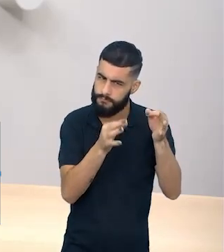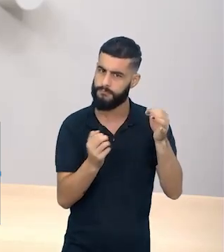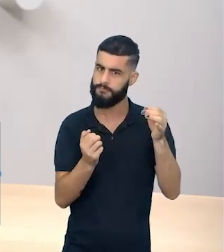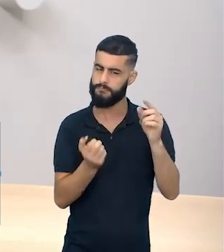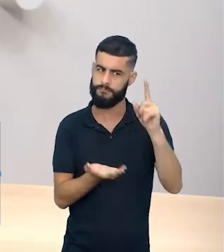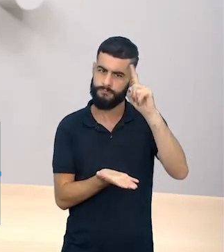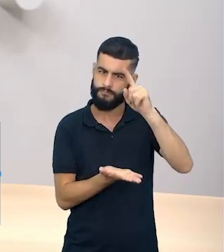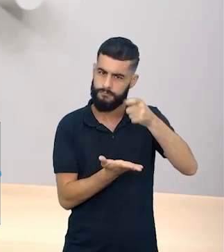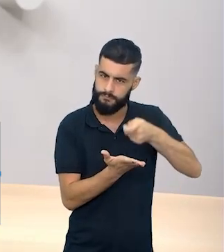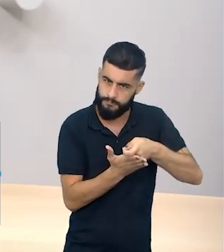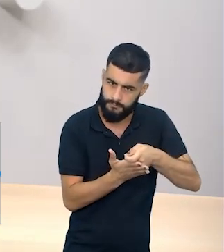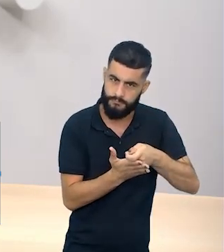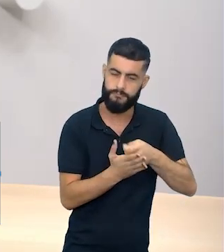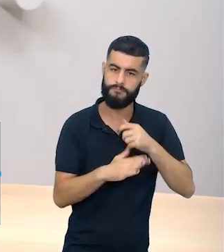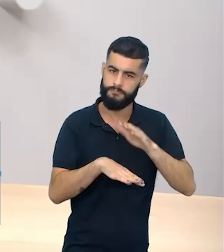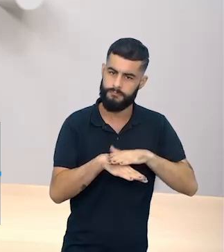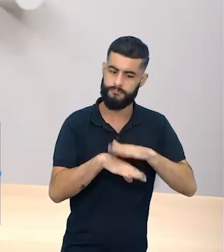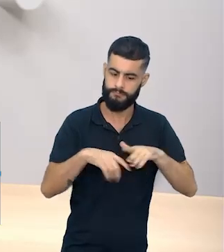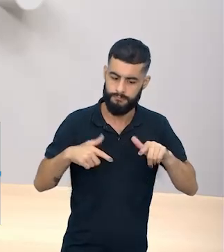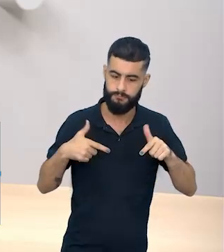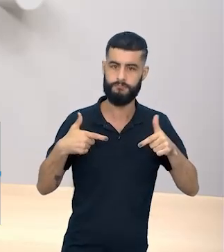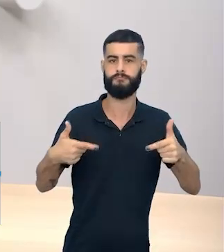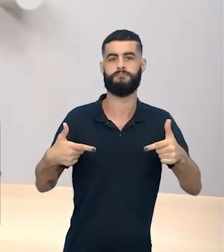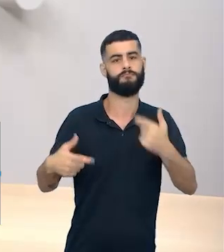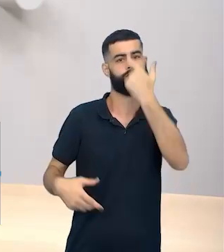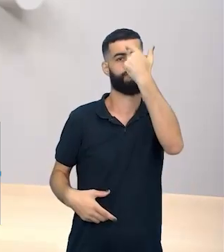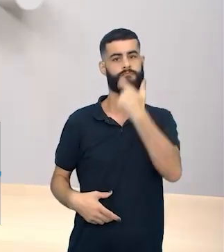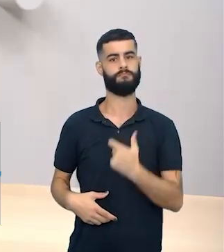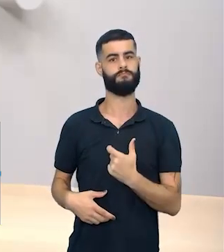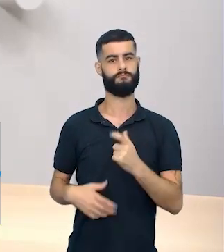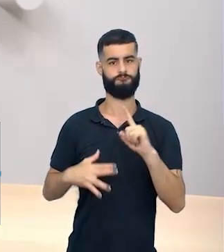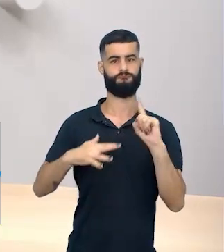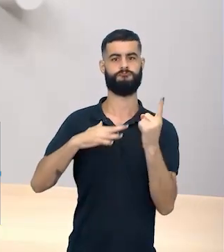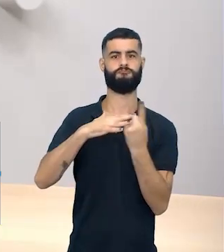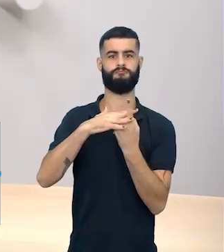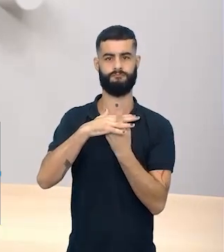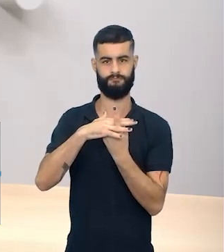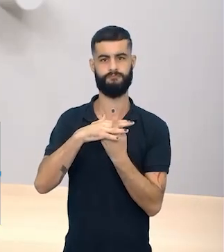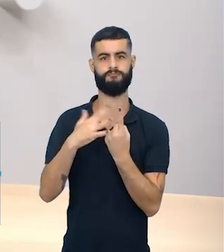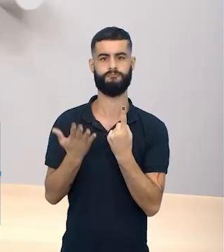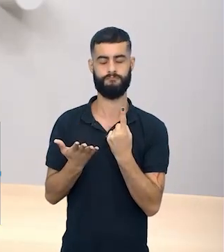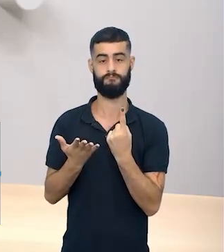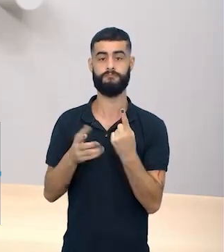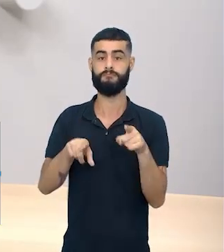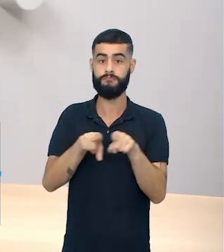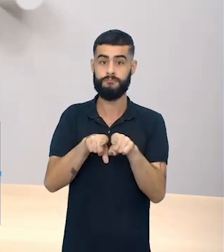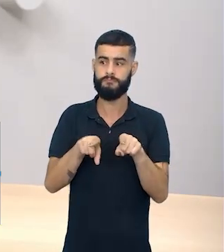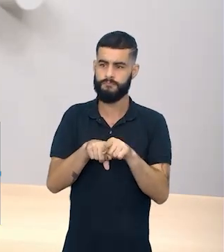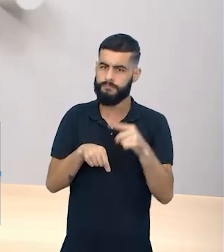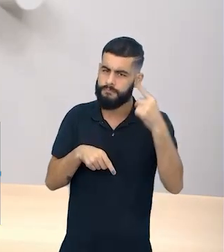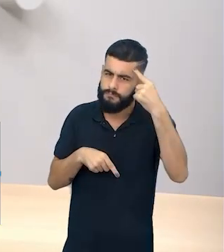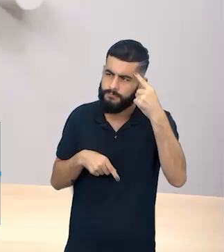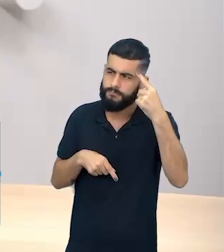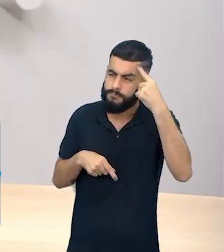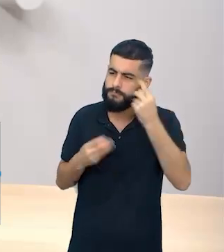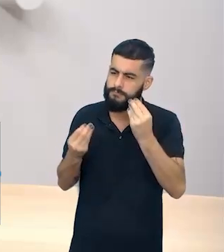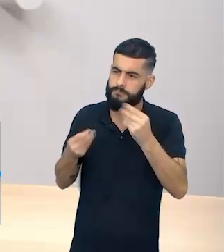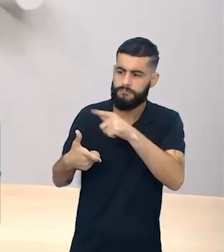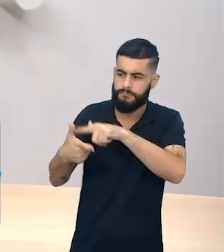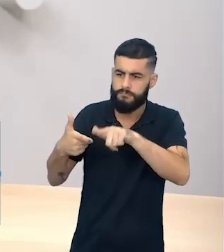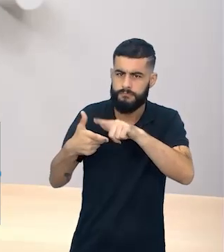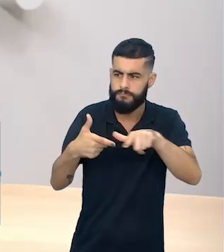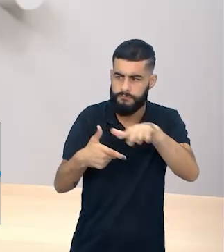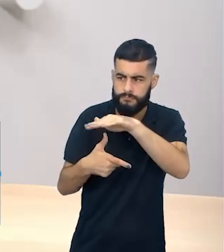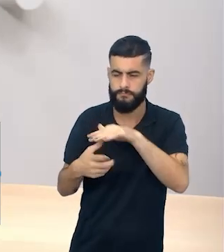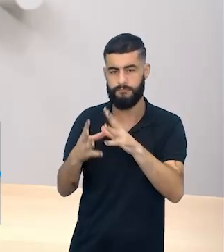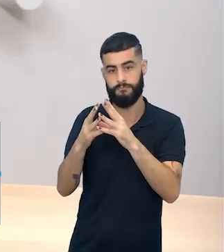e atuar como cidadão também. E ter o conhecimento, solucionar os problemas, principalmente